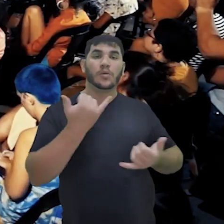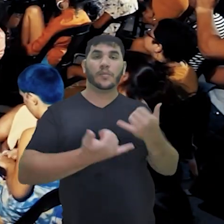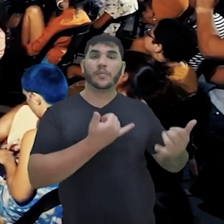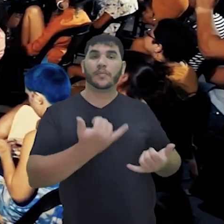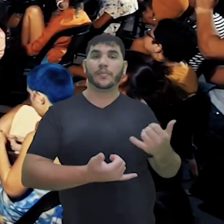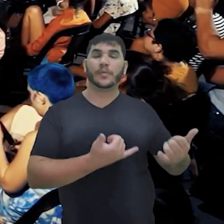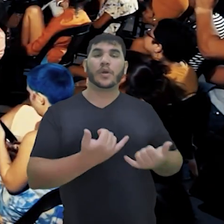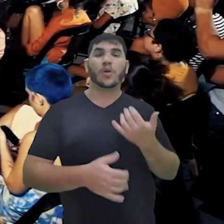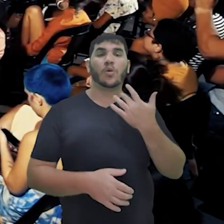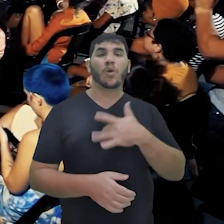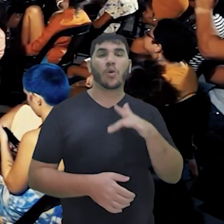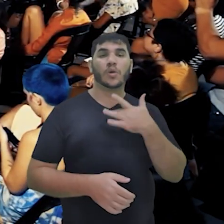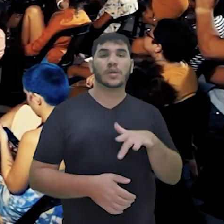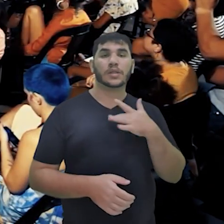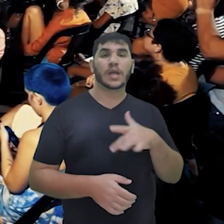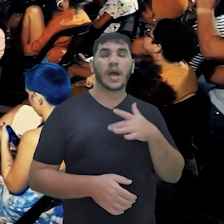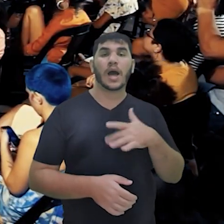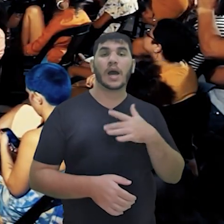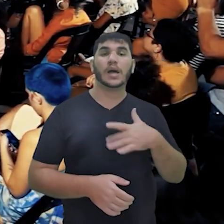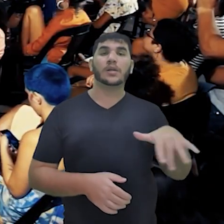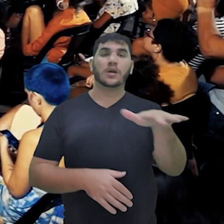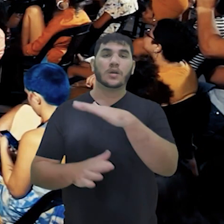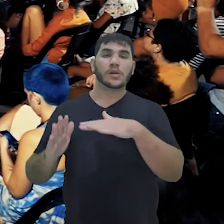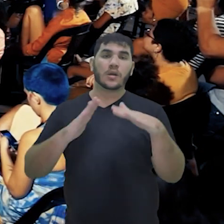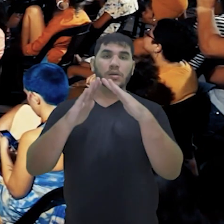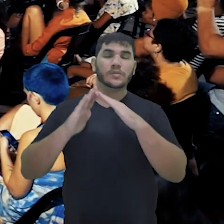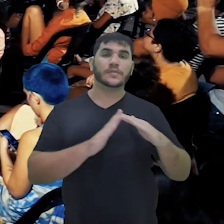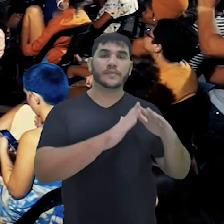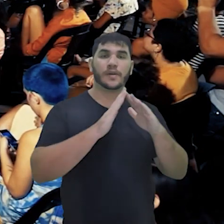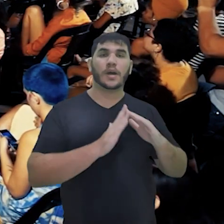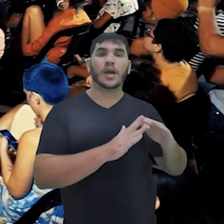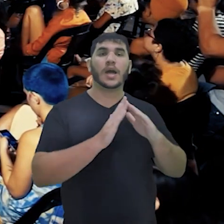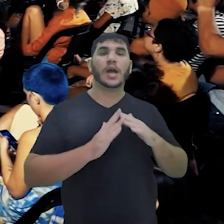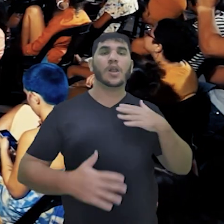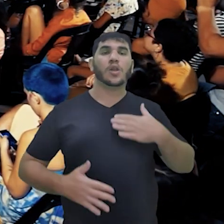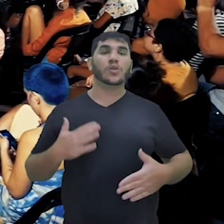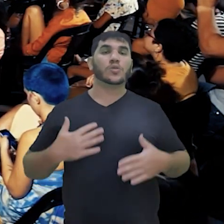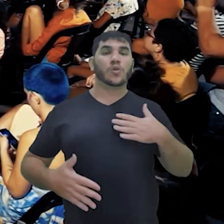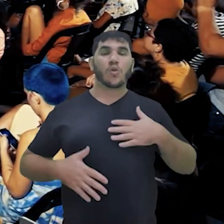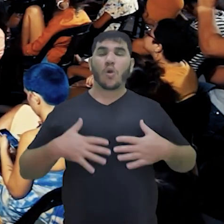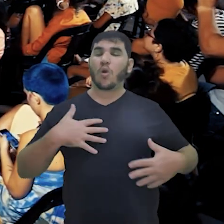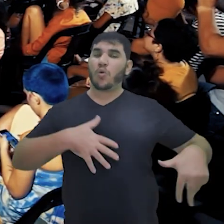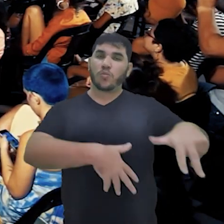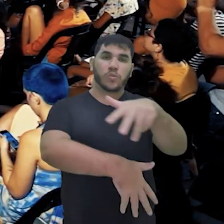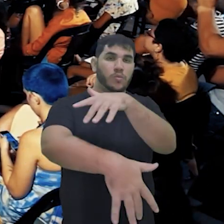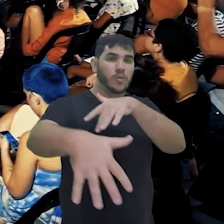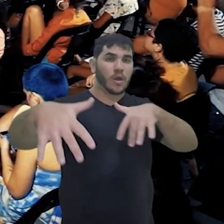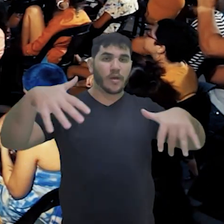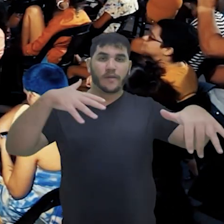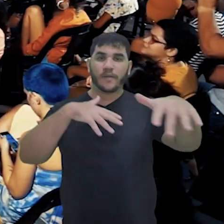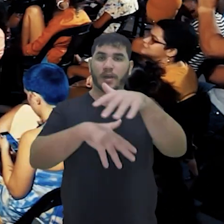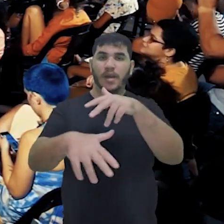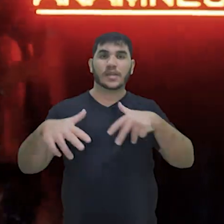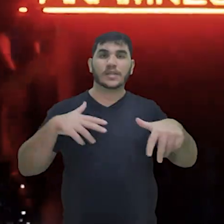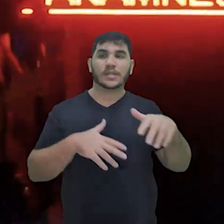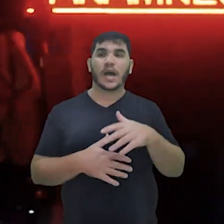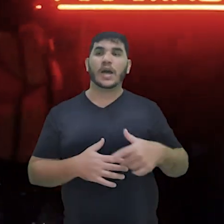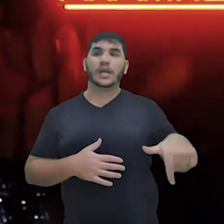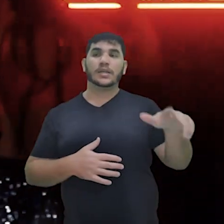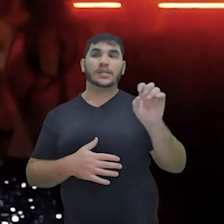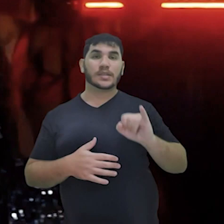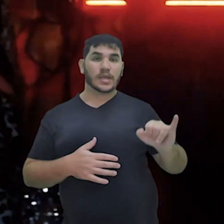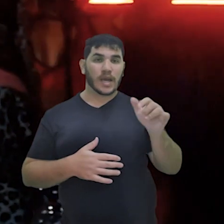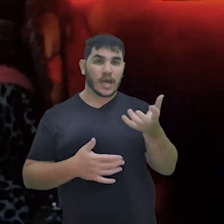bebê. Quando a favela manifesta, o nosso corpo é festa. Se é peste que